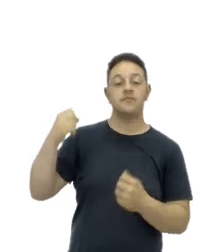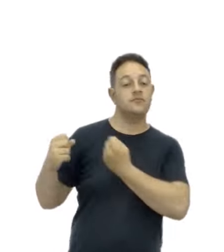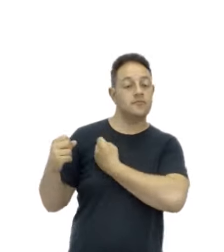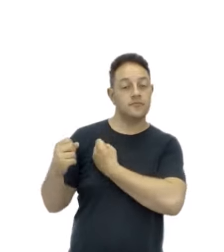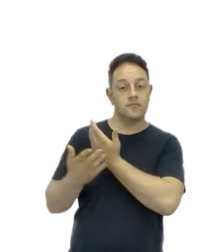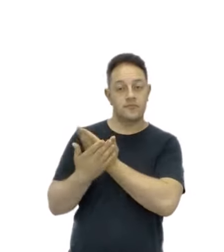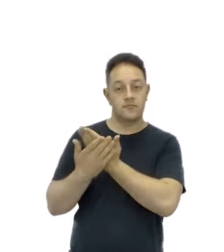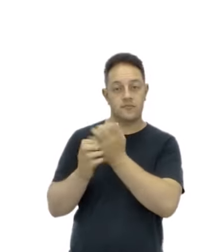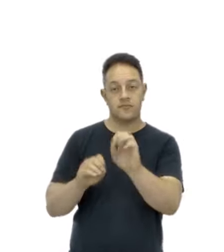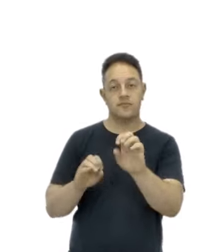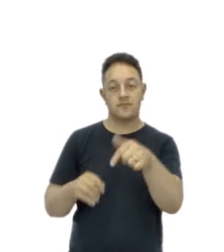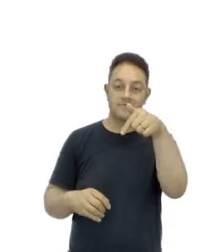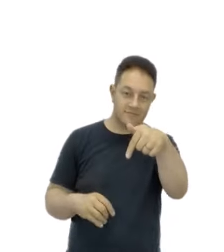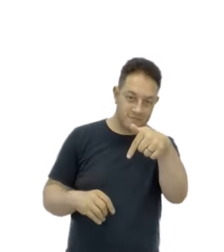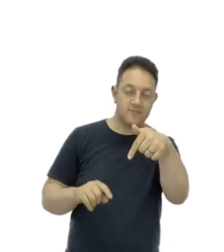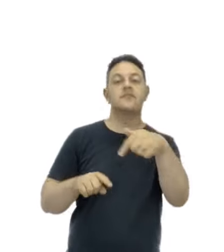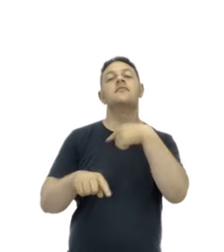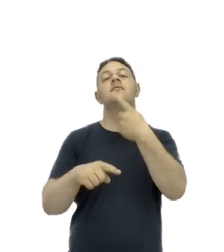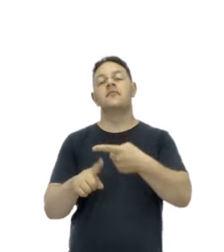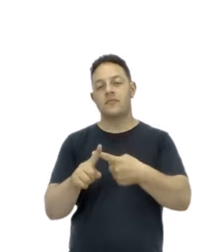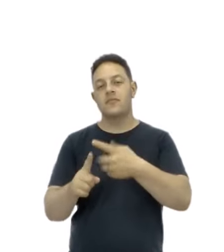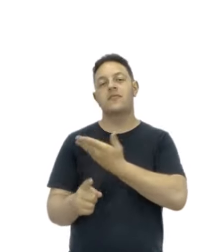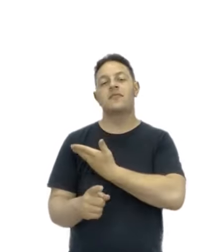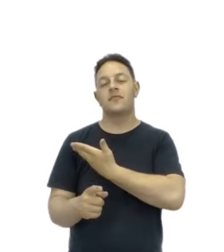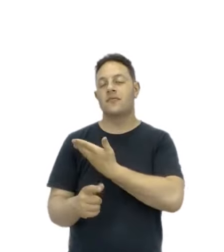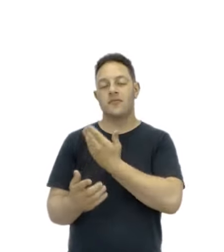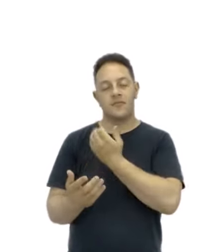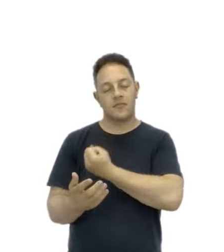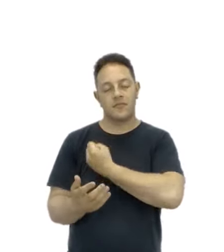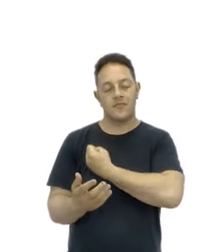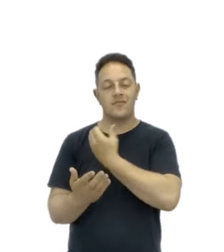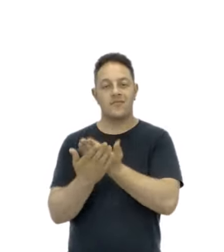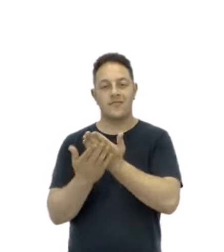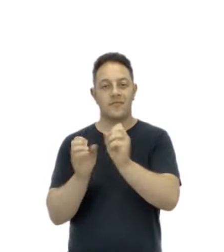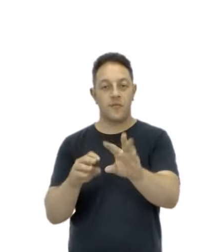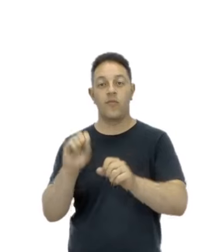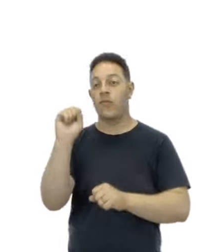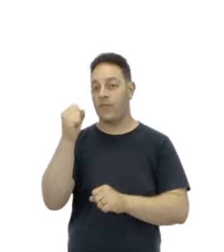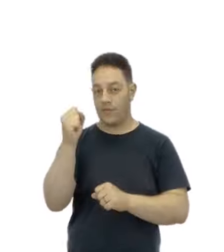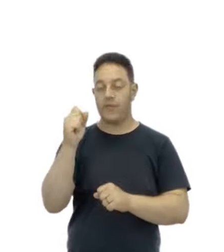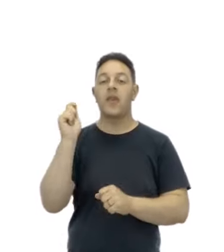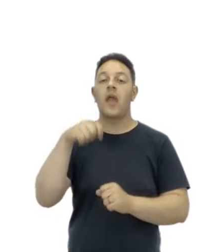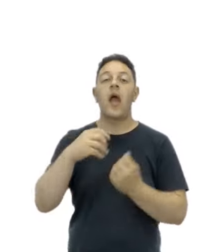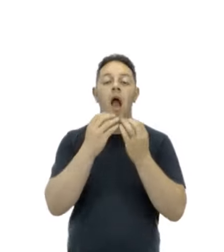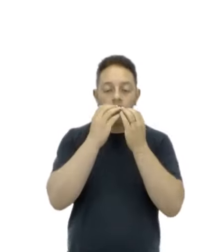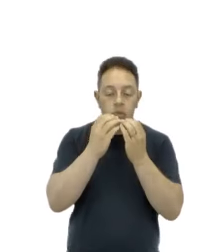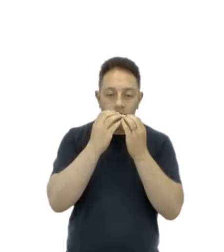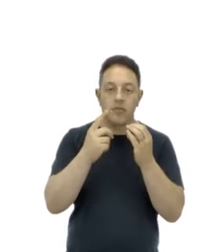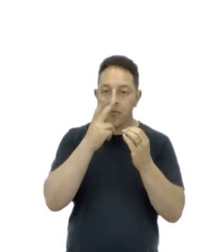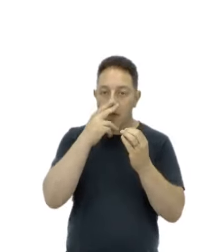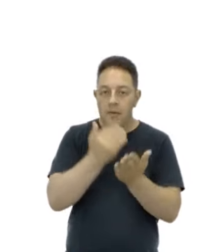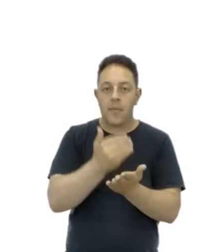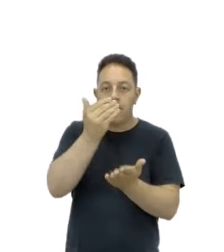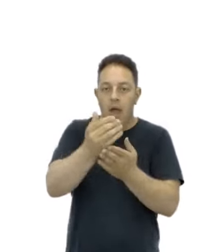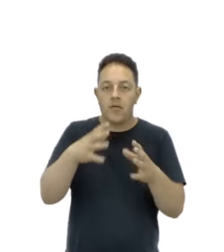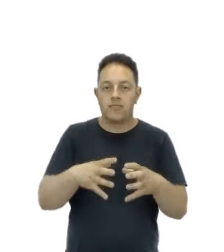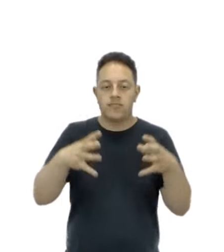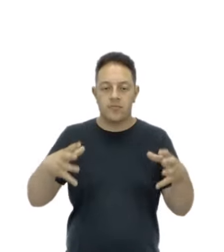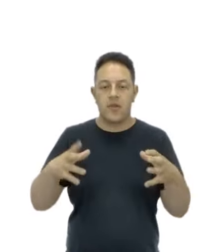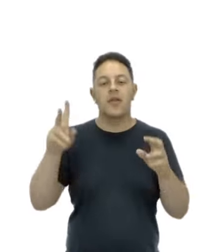8, multiplicando lanches, com referência, né, fazendo referência, promovendo o desenvolvimento da